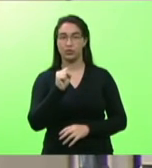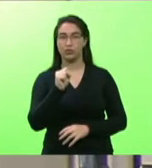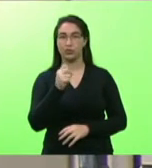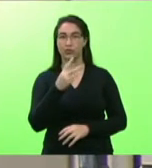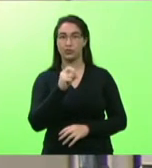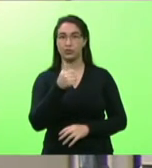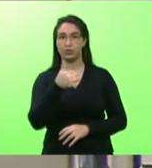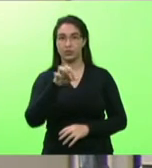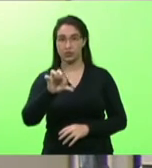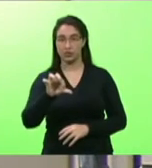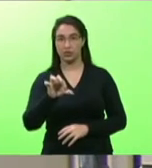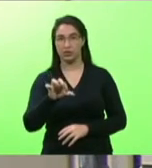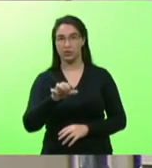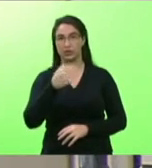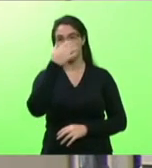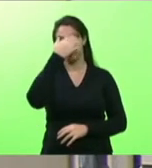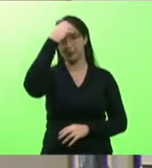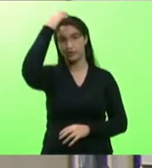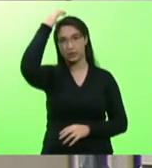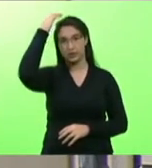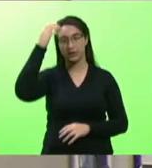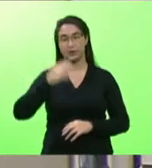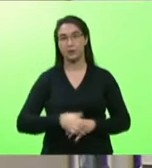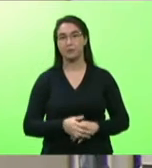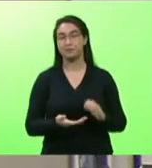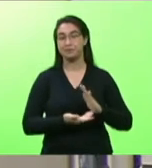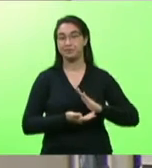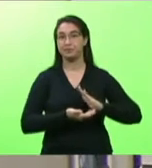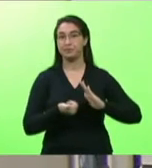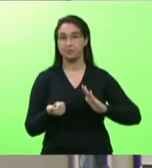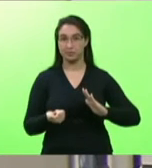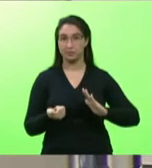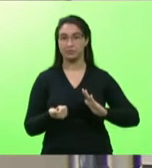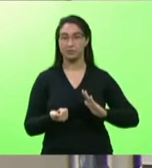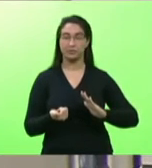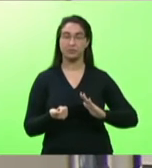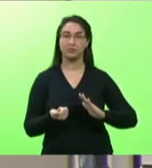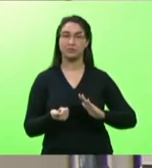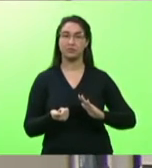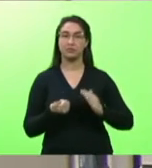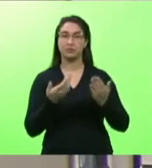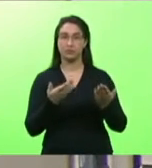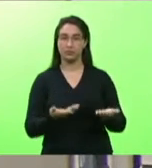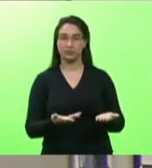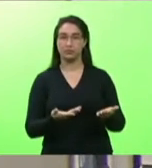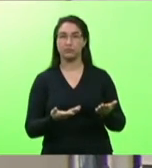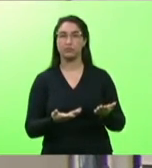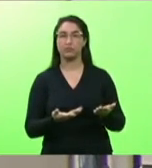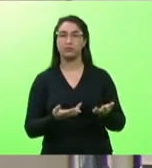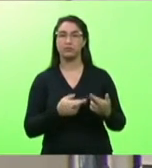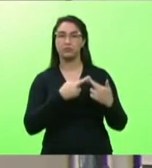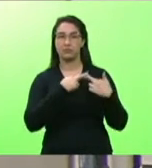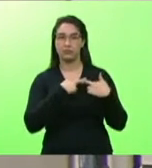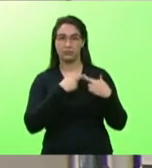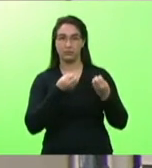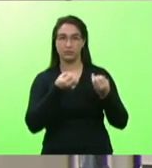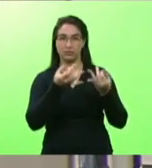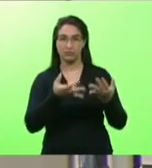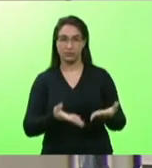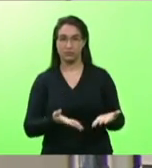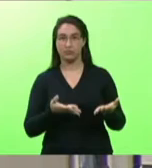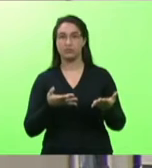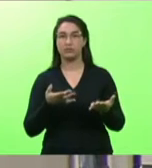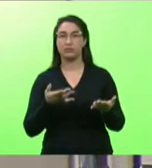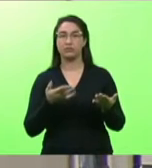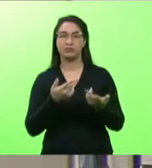Deputado Coronel Mocellin dispõe sobre o dever de retirada pelos pelo proprietário dos bens móveis por ele entregues aos prestadores de